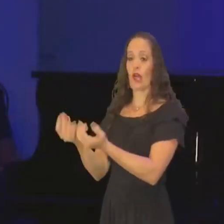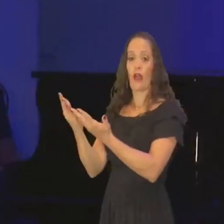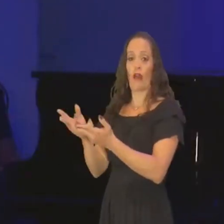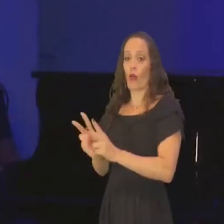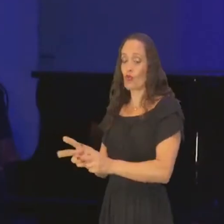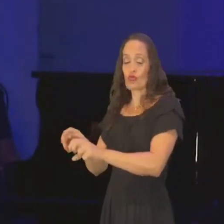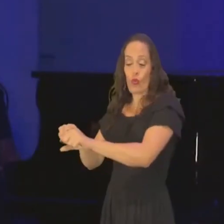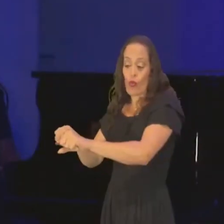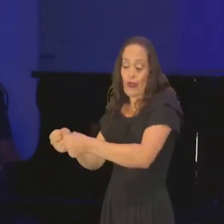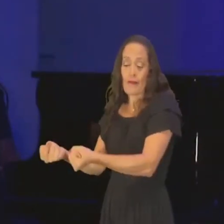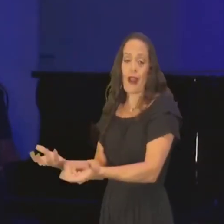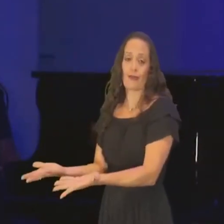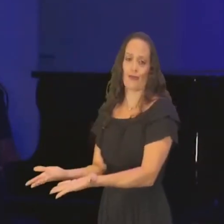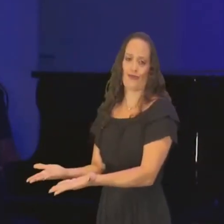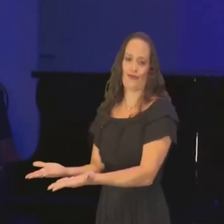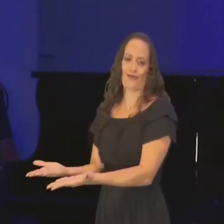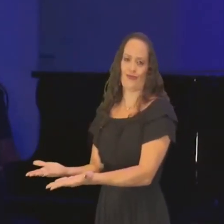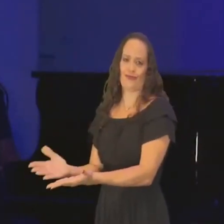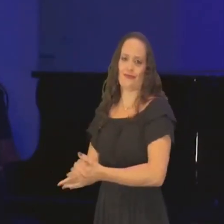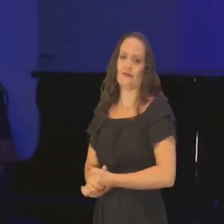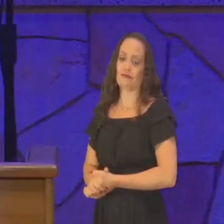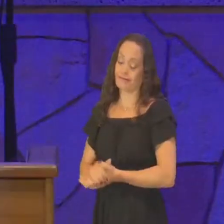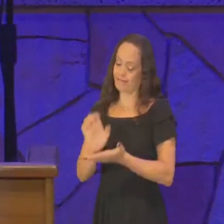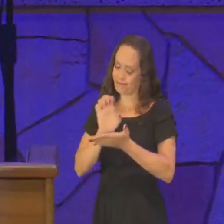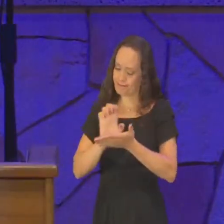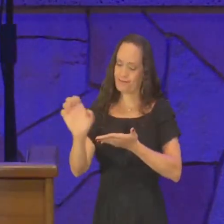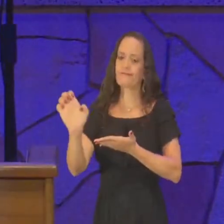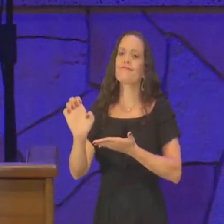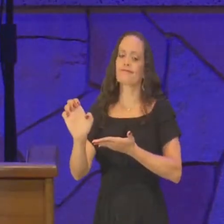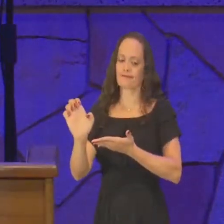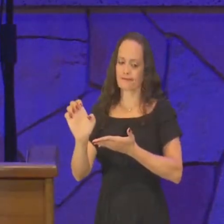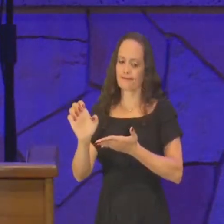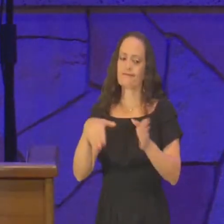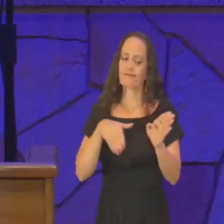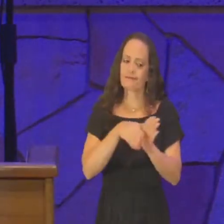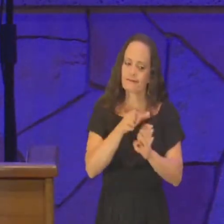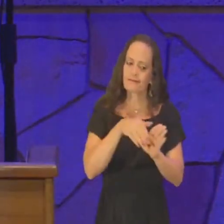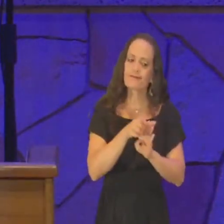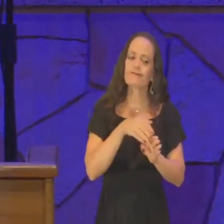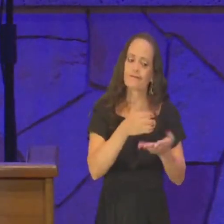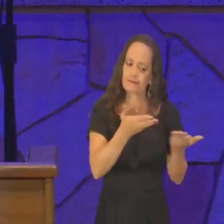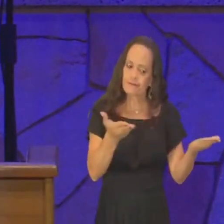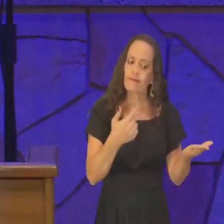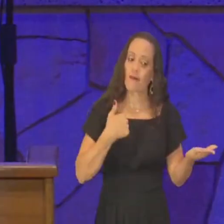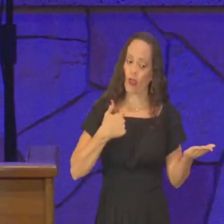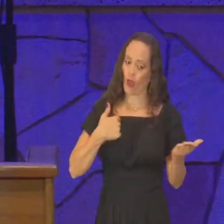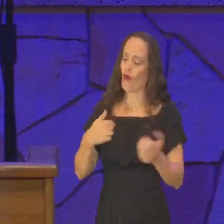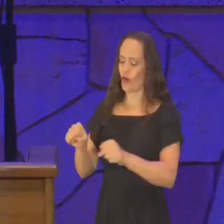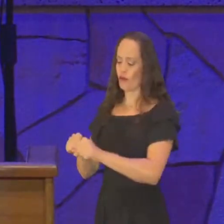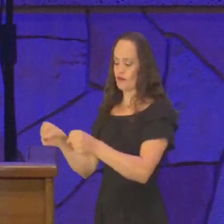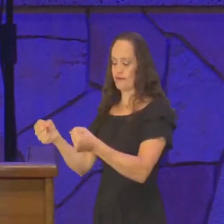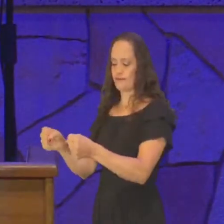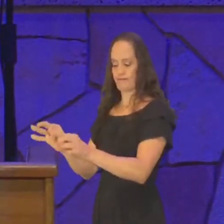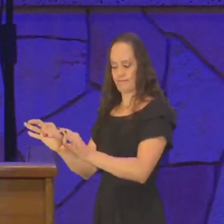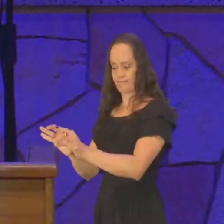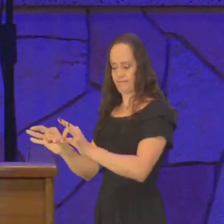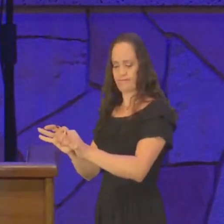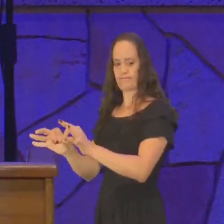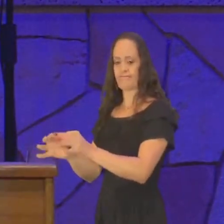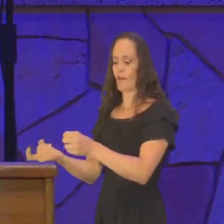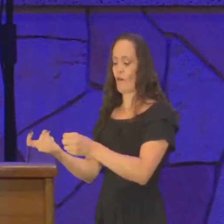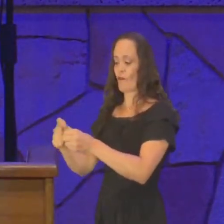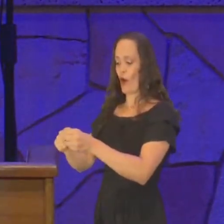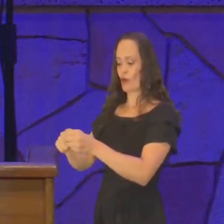Então Elias toma essa atitude: eu vou reparar esse altar, o altar que foi